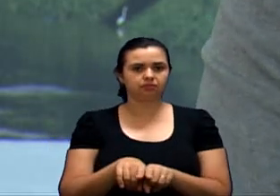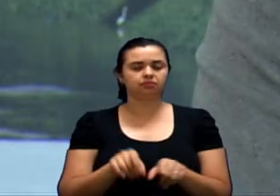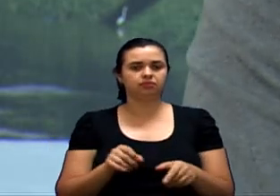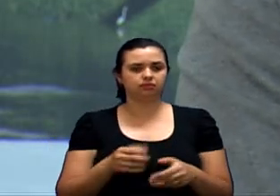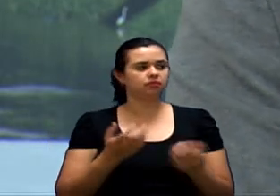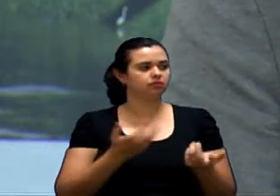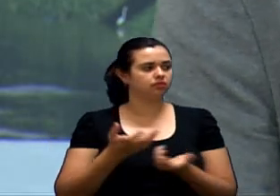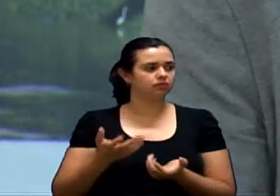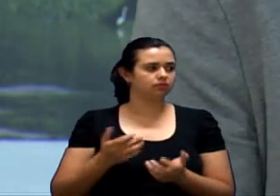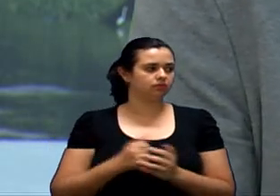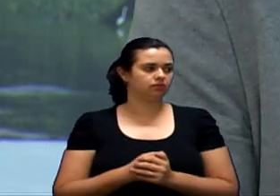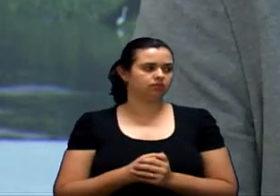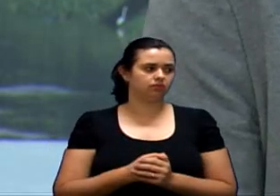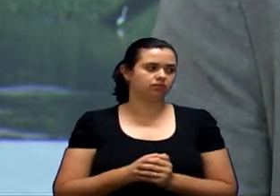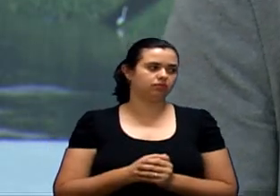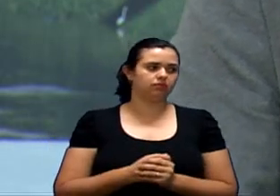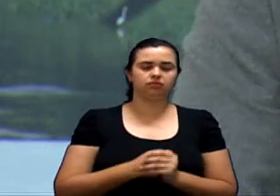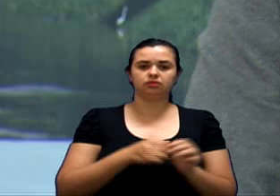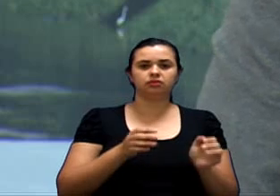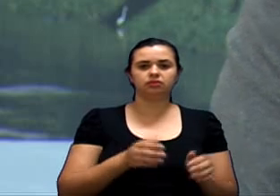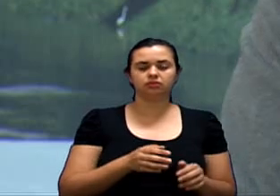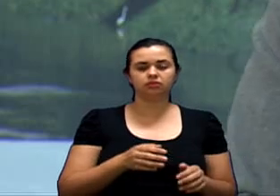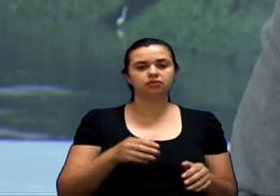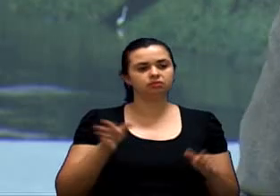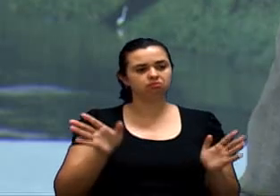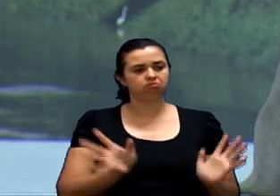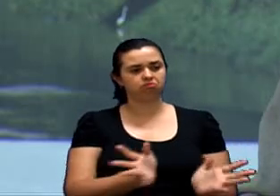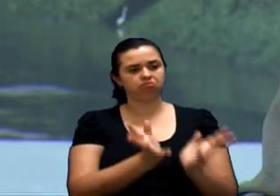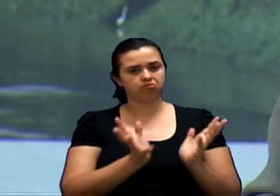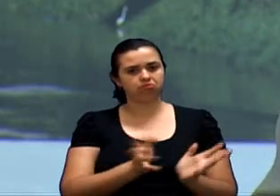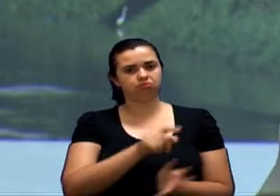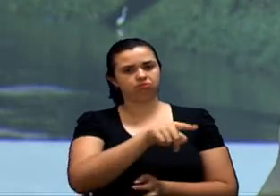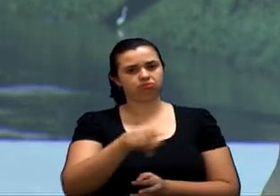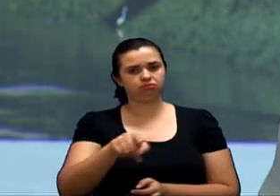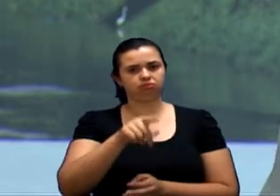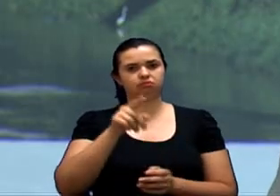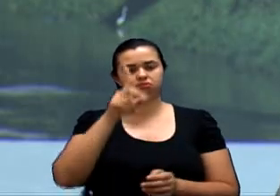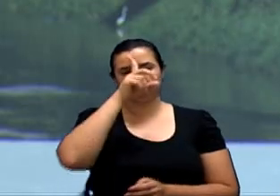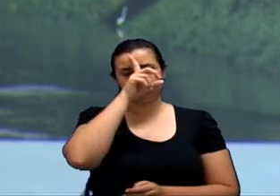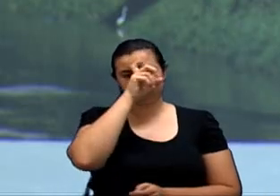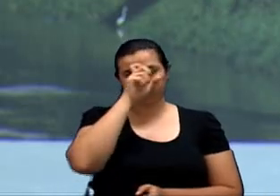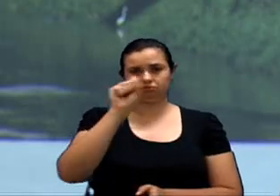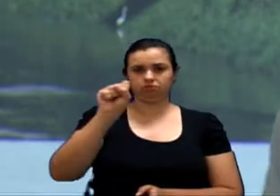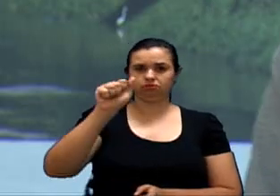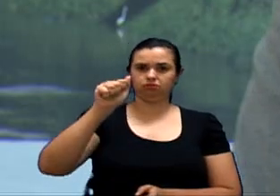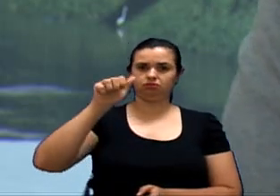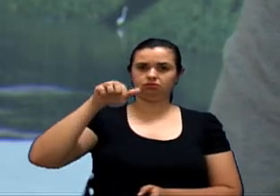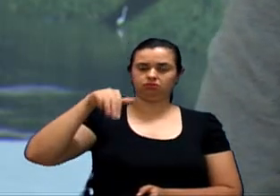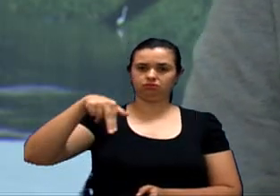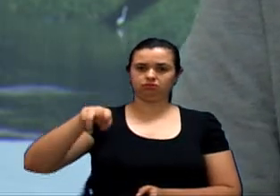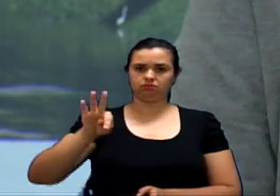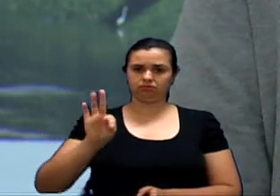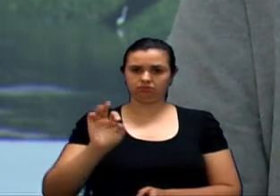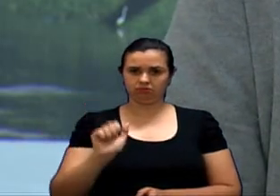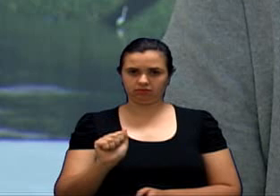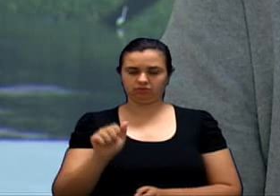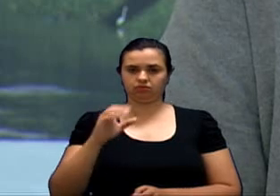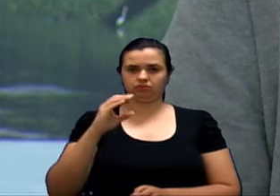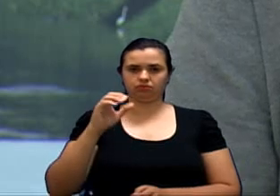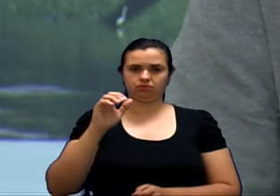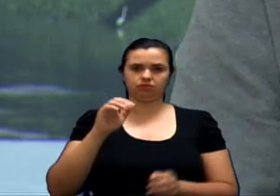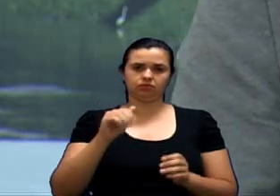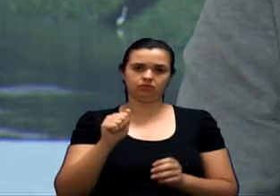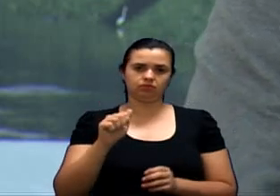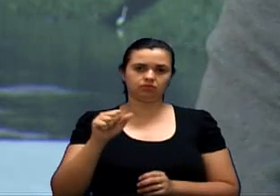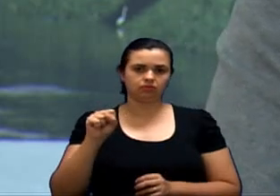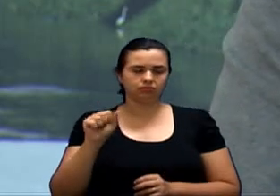Santa Casa de Misericórdia vem fazendo na condução dos trabalhos oferecidos à população ali, que é